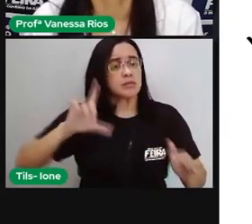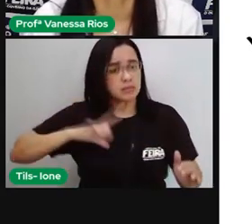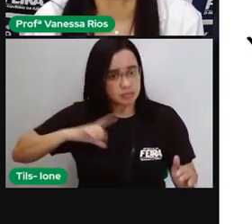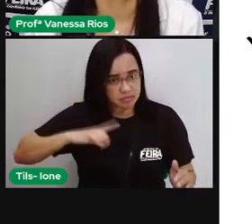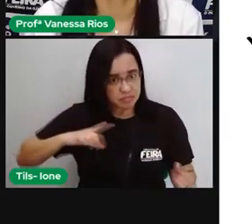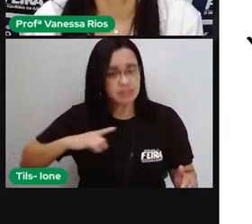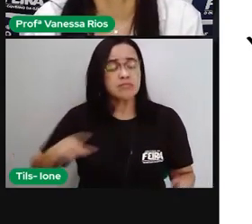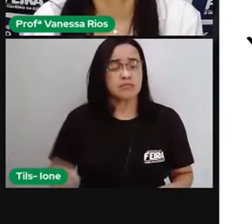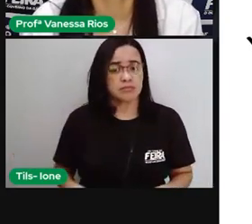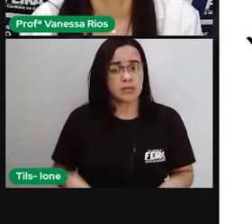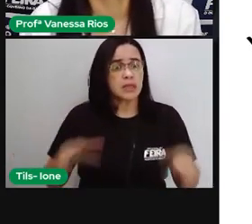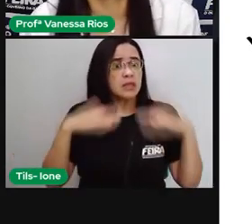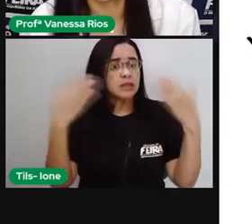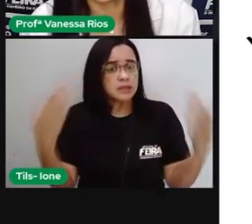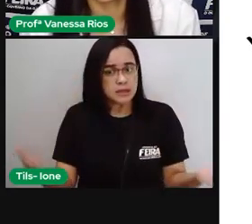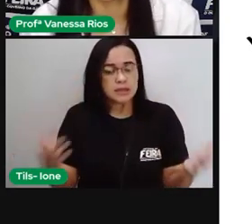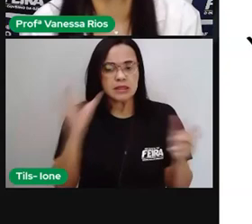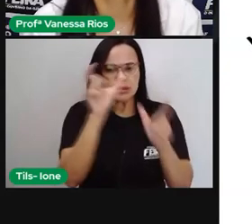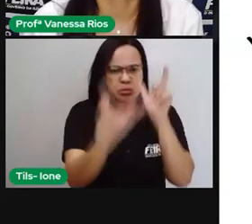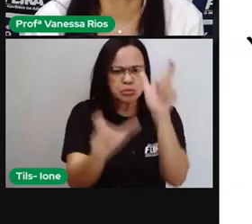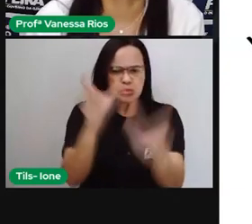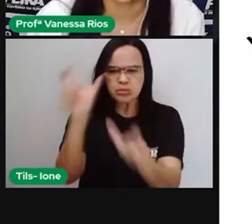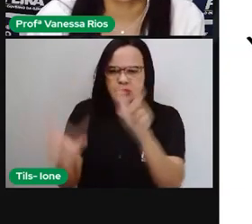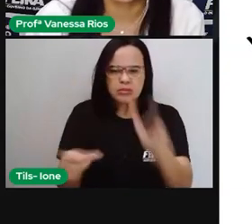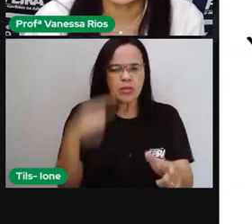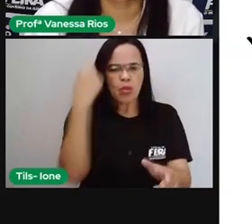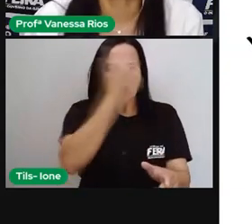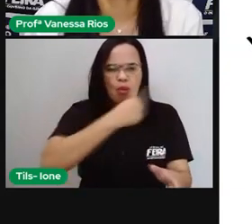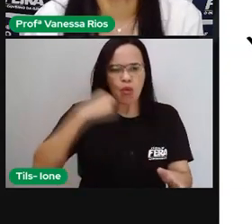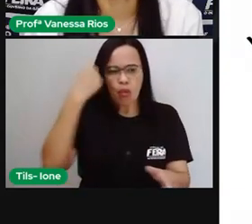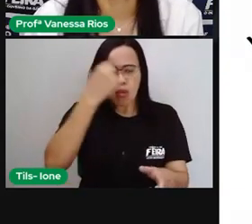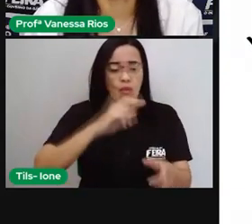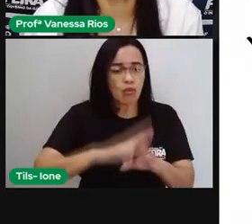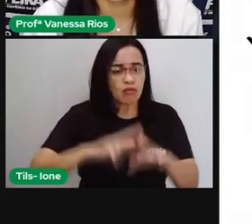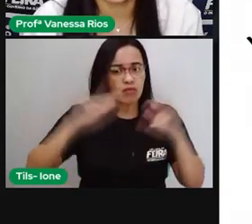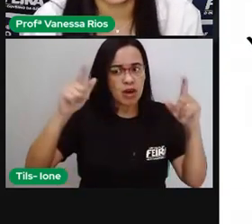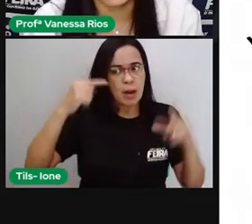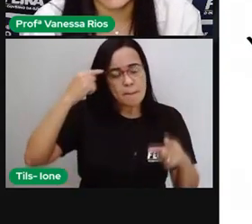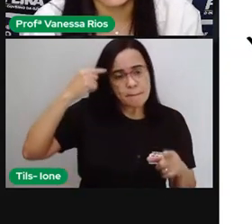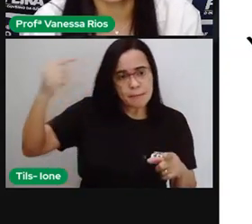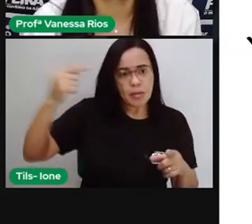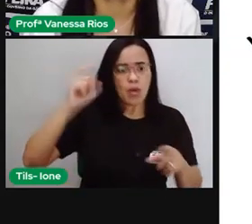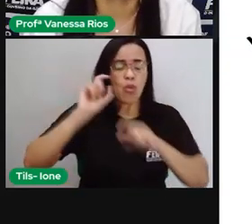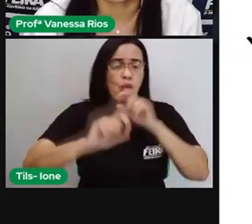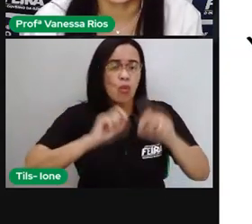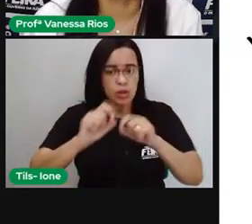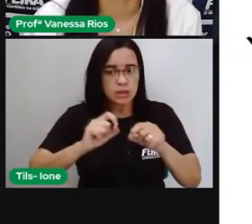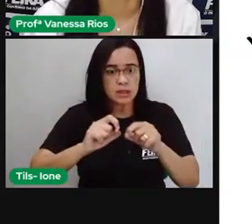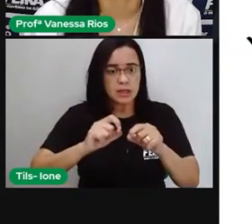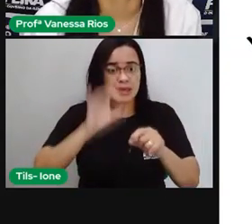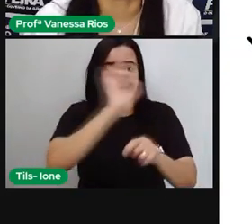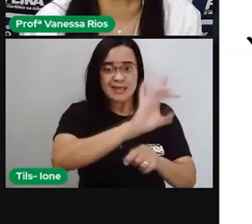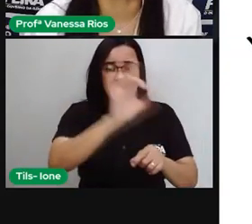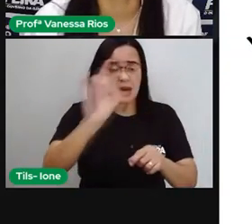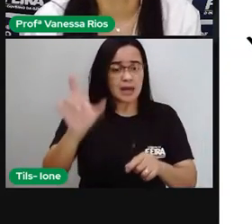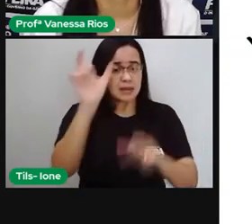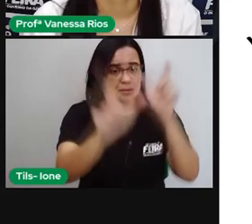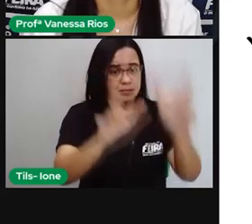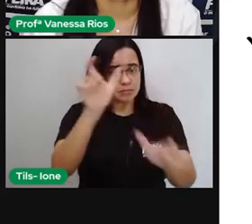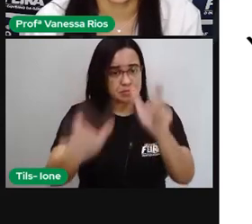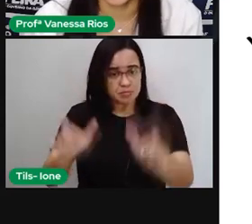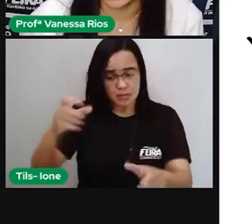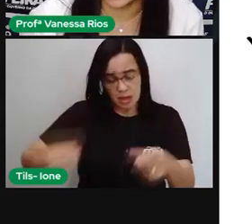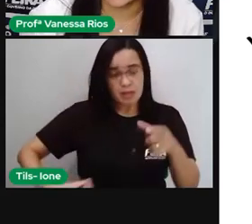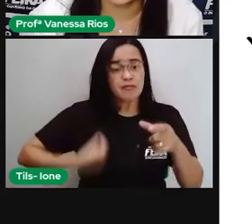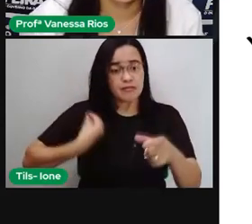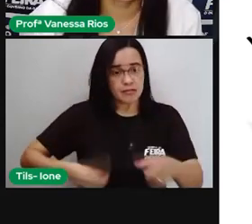de demonstrar rostos diferentes faz a gente pensar também que cada pessoa aí vive uma vida diferente